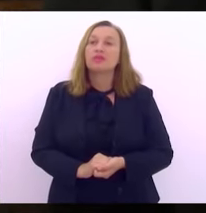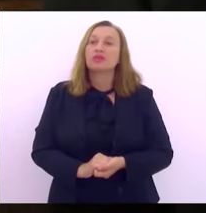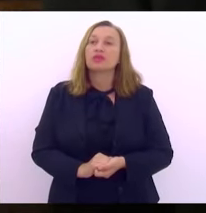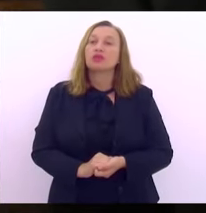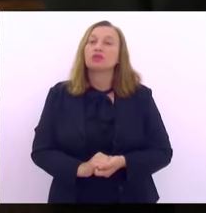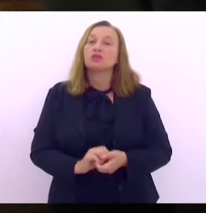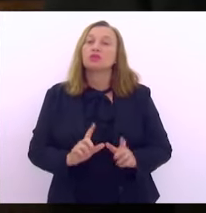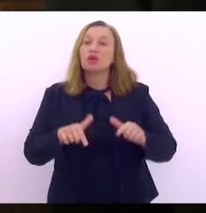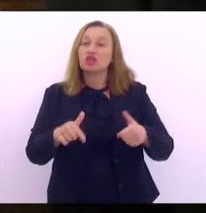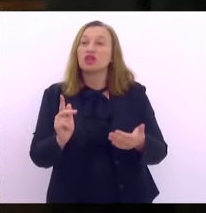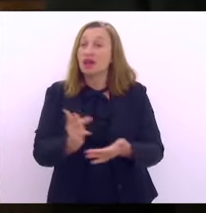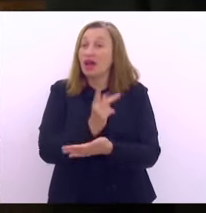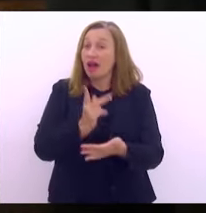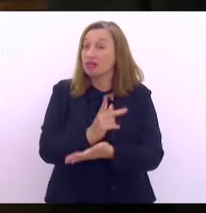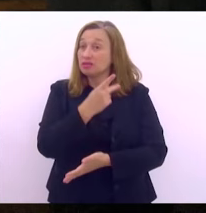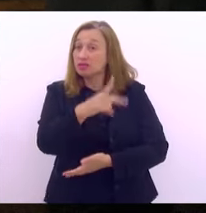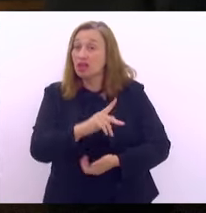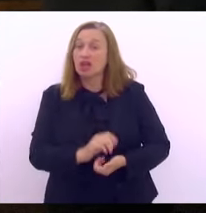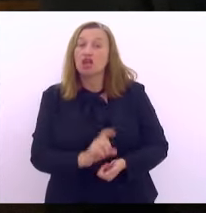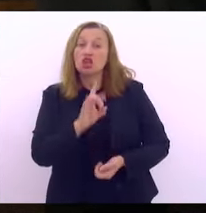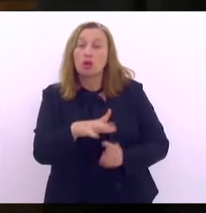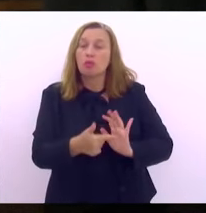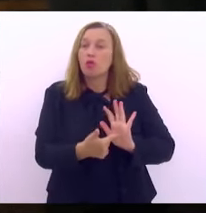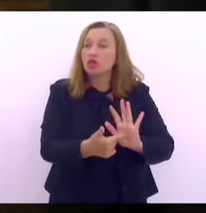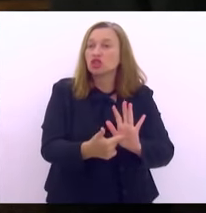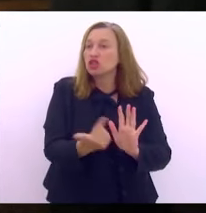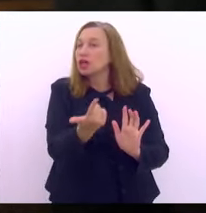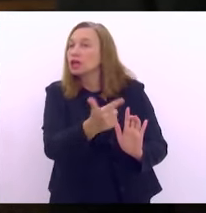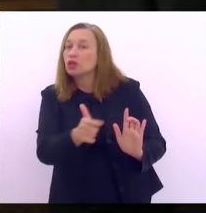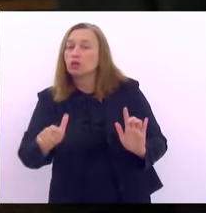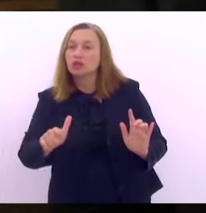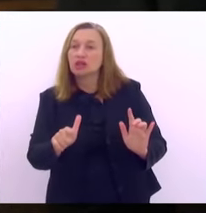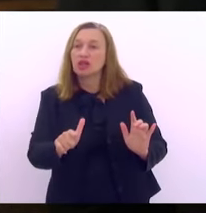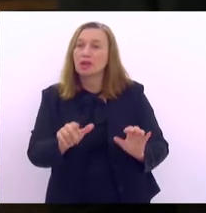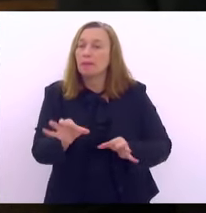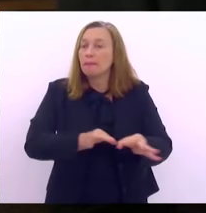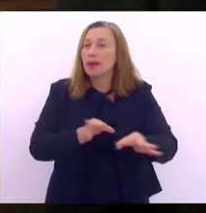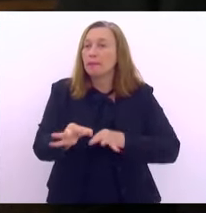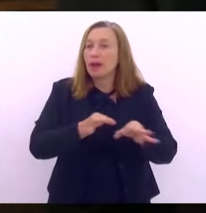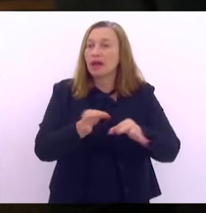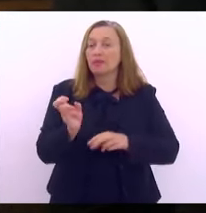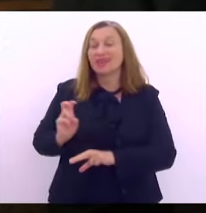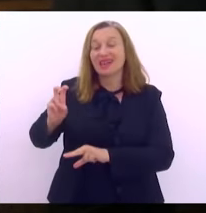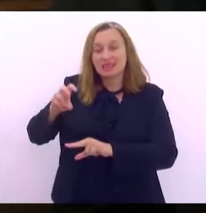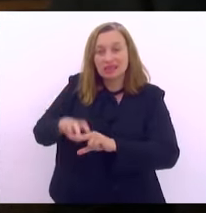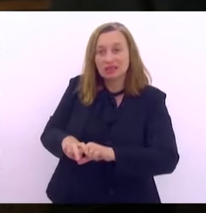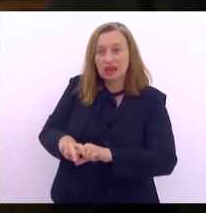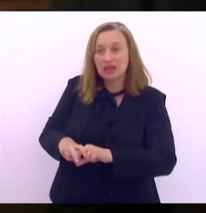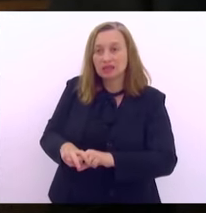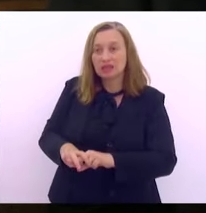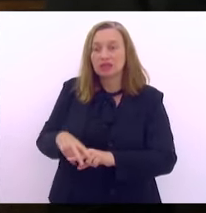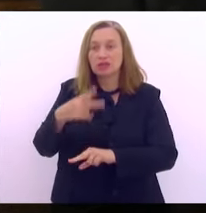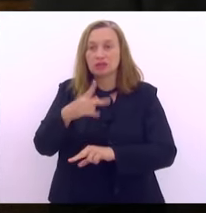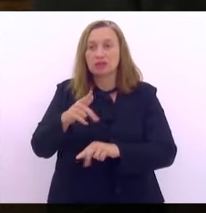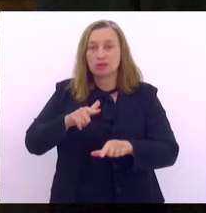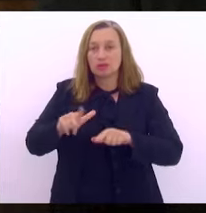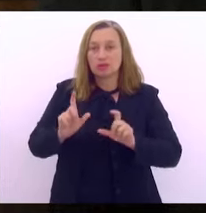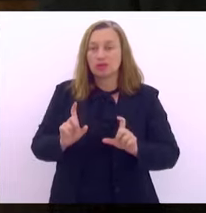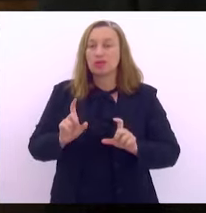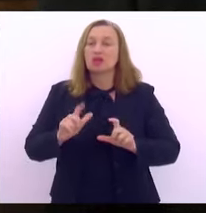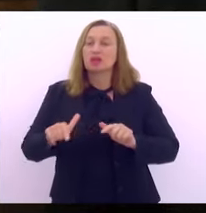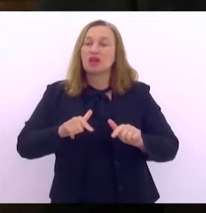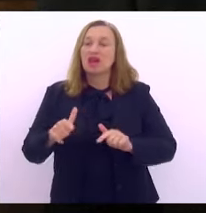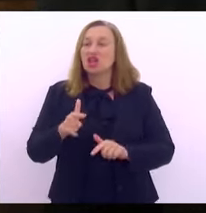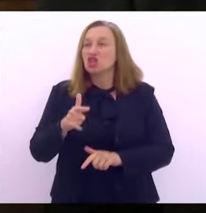que ela fez, só mostra que ela não tem o mínimo de preparo para estar sentada onde está. Dá uma